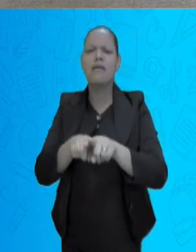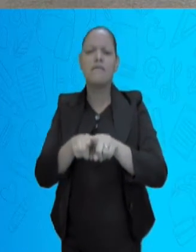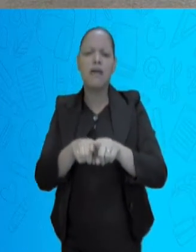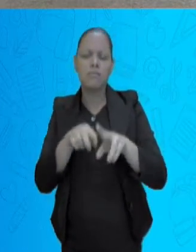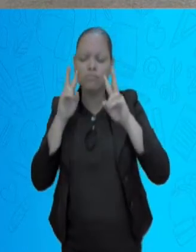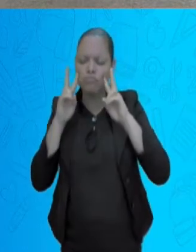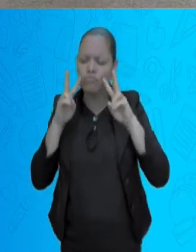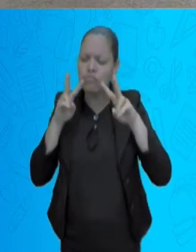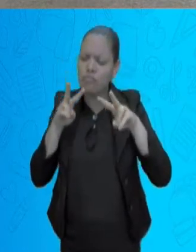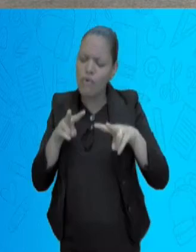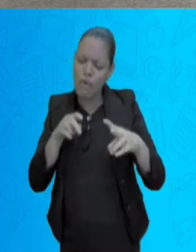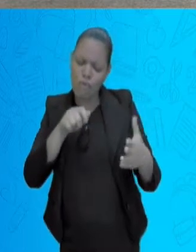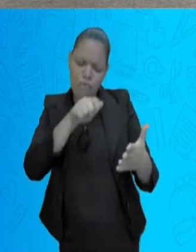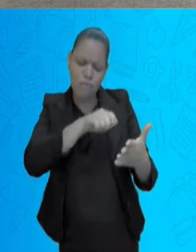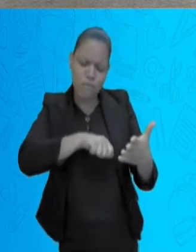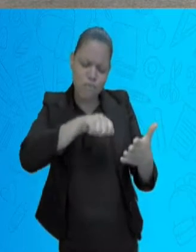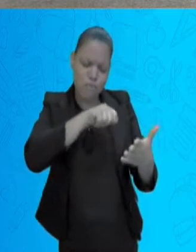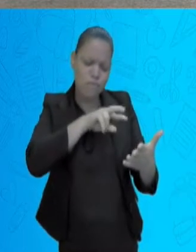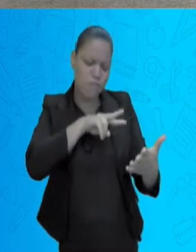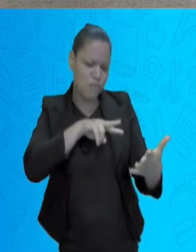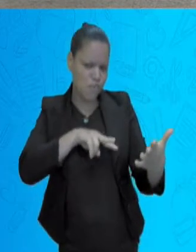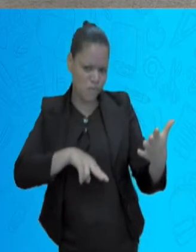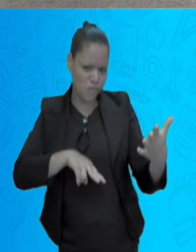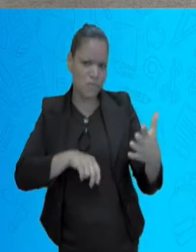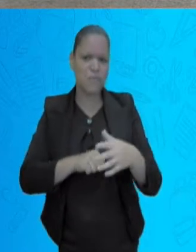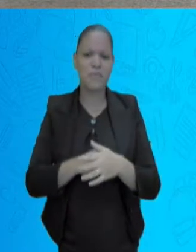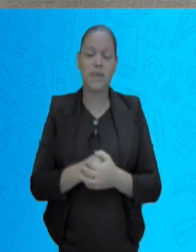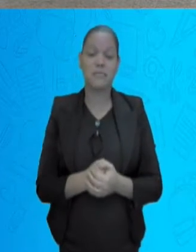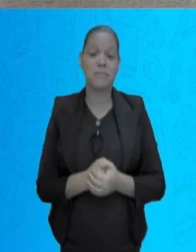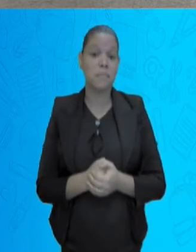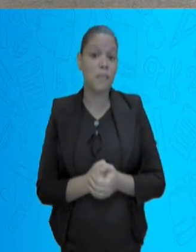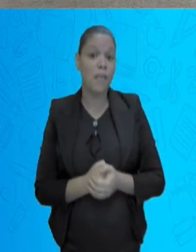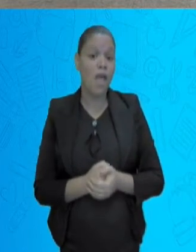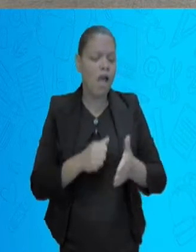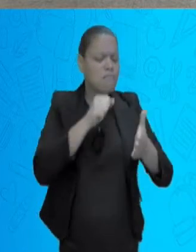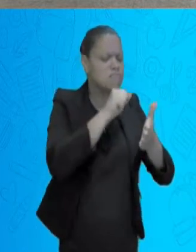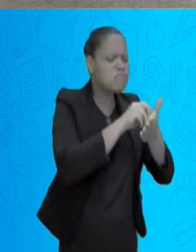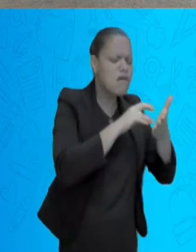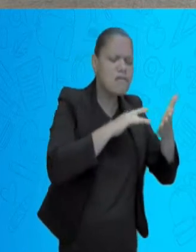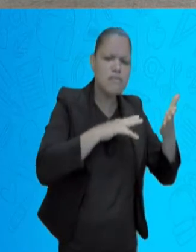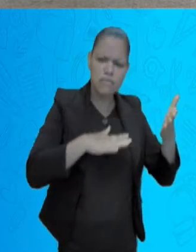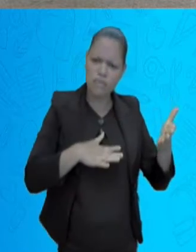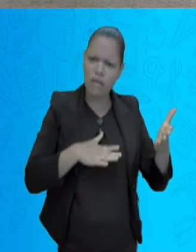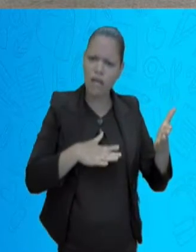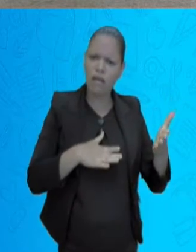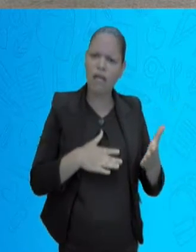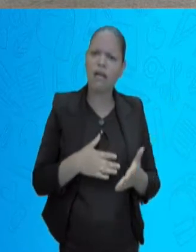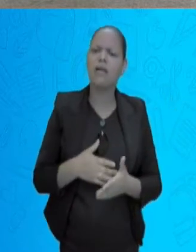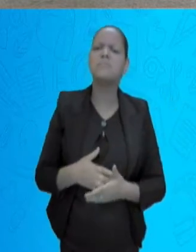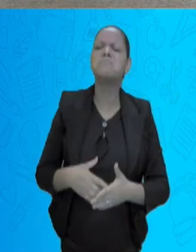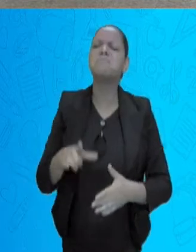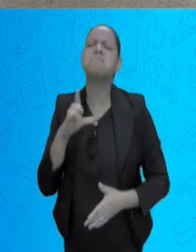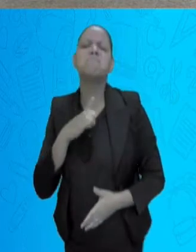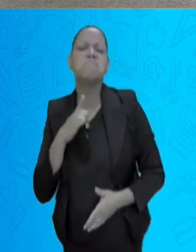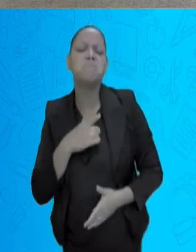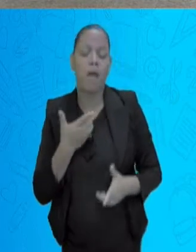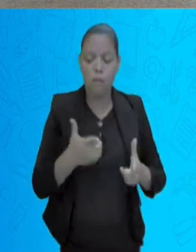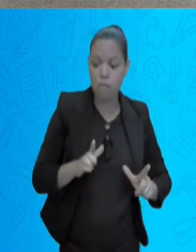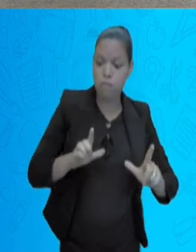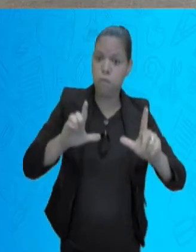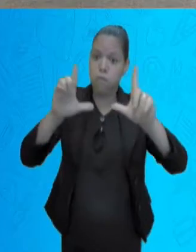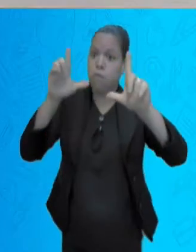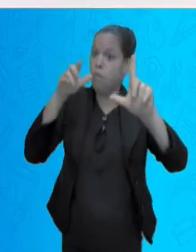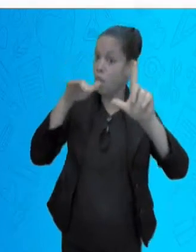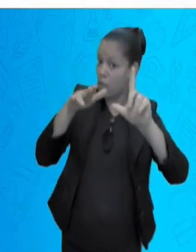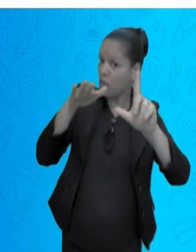Na atividade postada na plataforma SMED-GV, a notícia em destaque